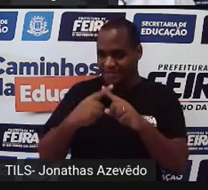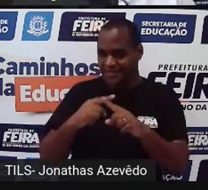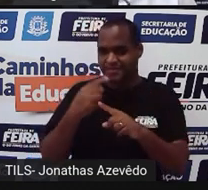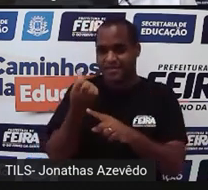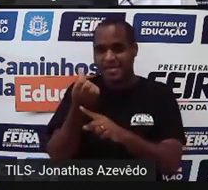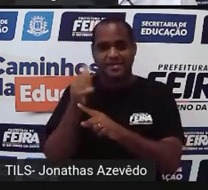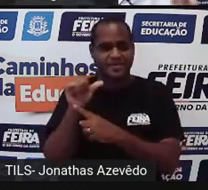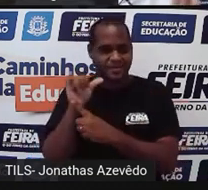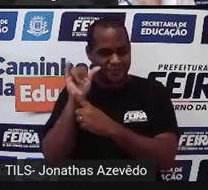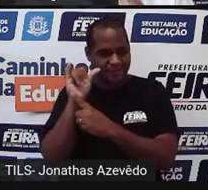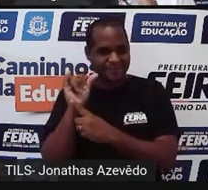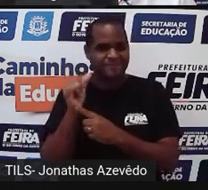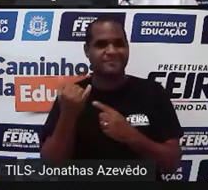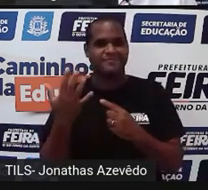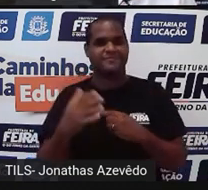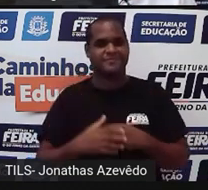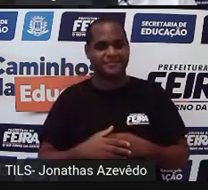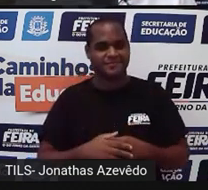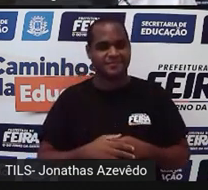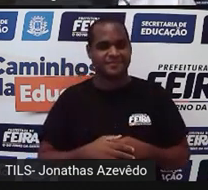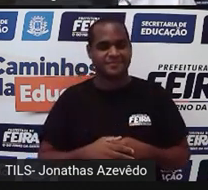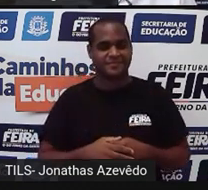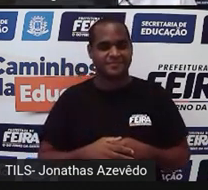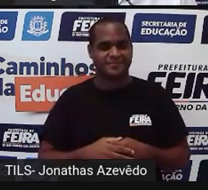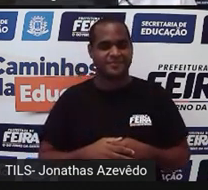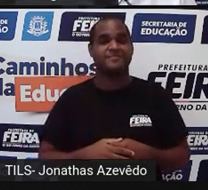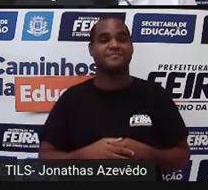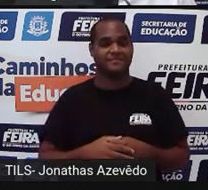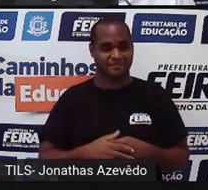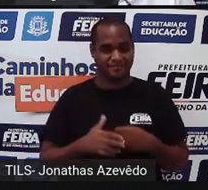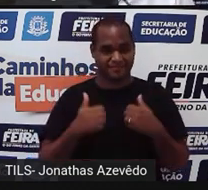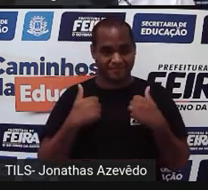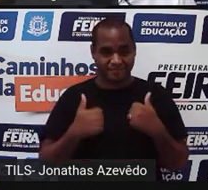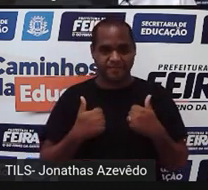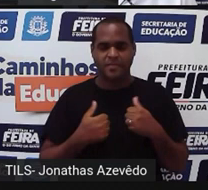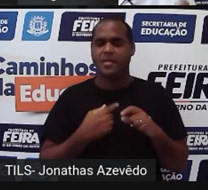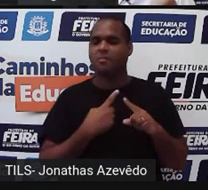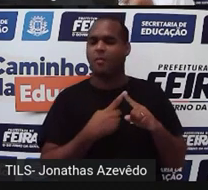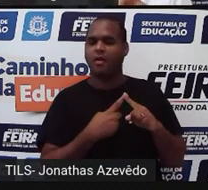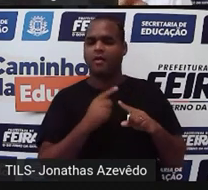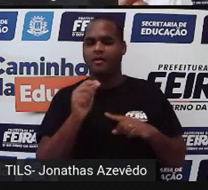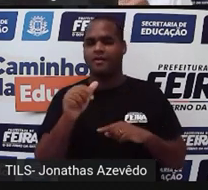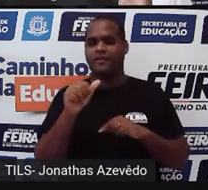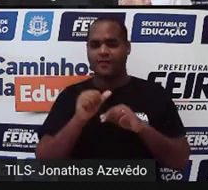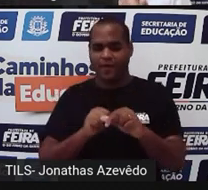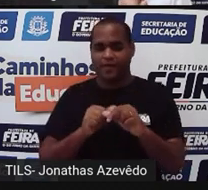para y, é o par 1, 6. Tá bom? Porque se eu trocar